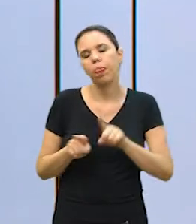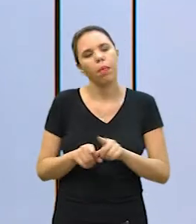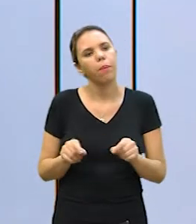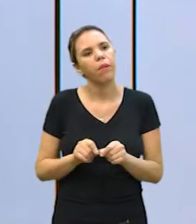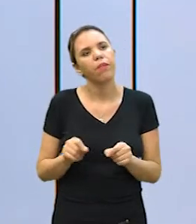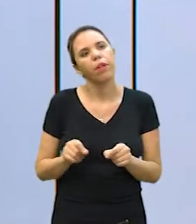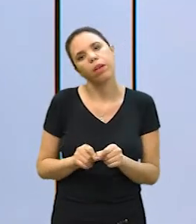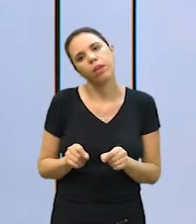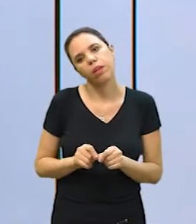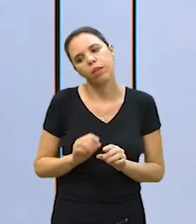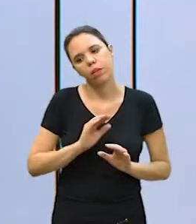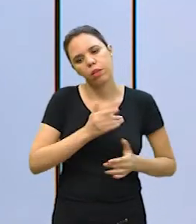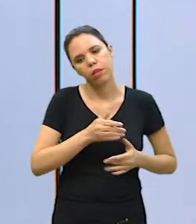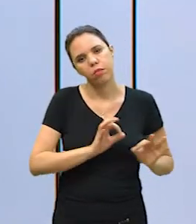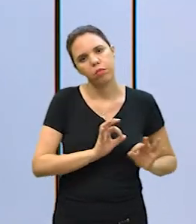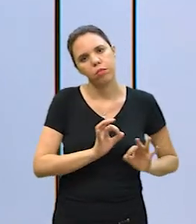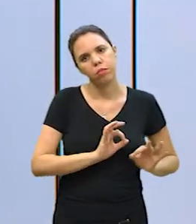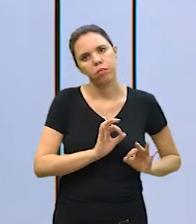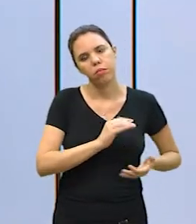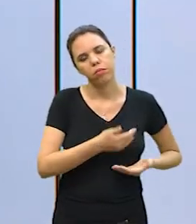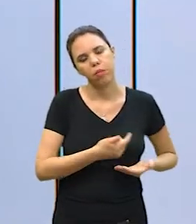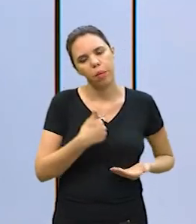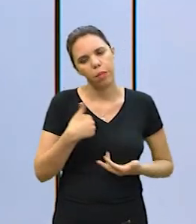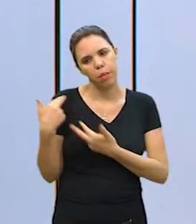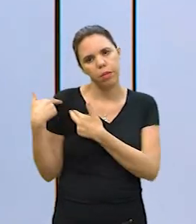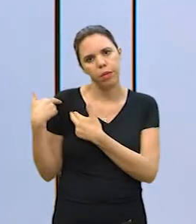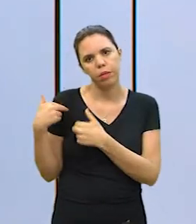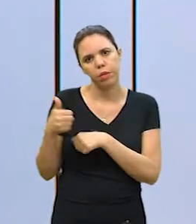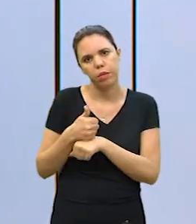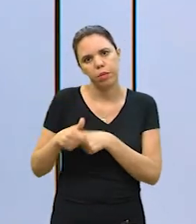também faço a questão estética, porque a minha